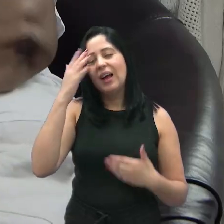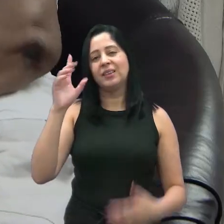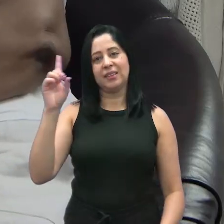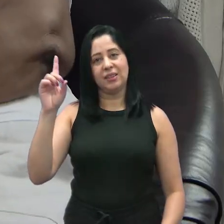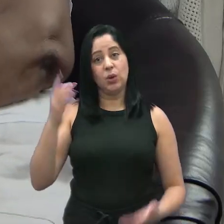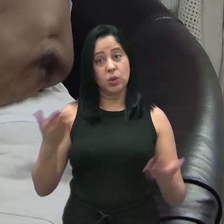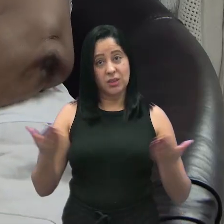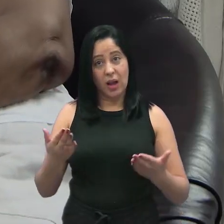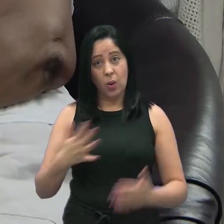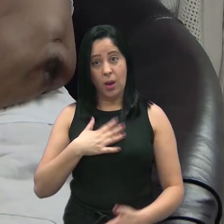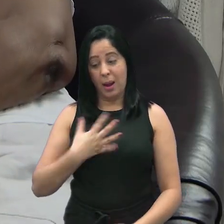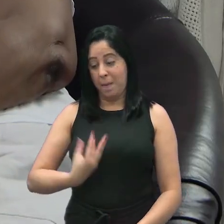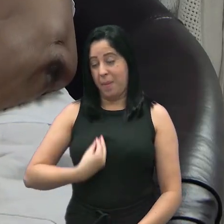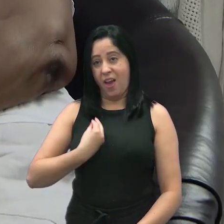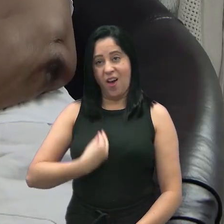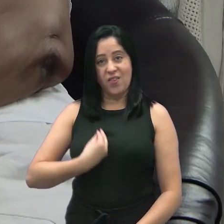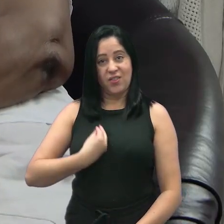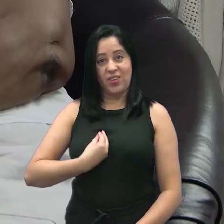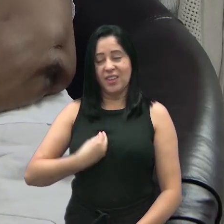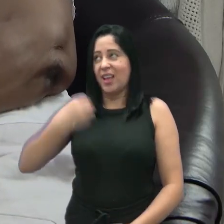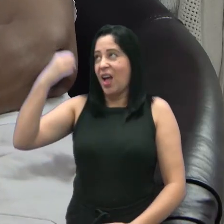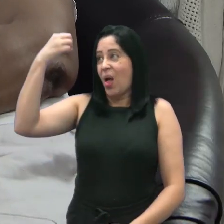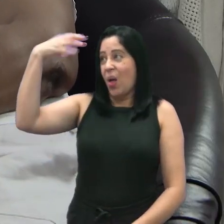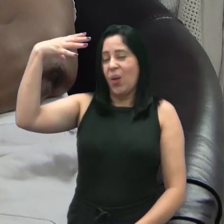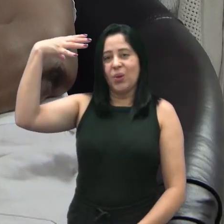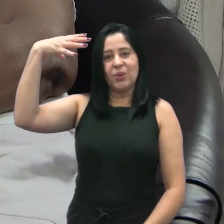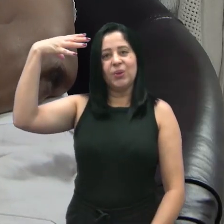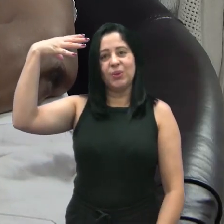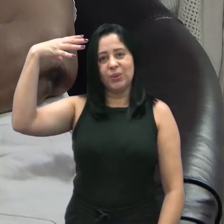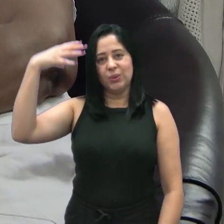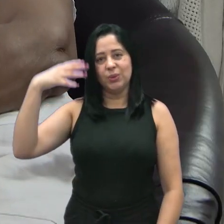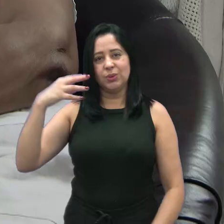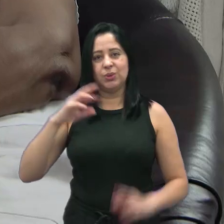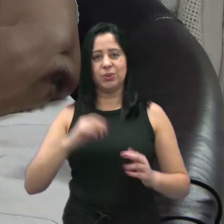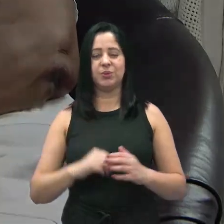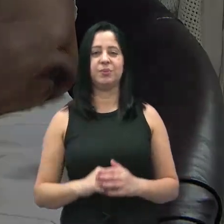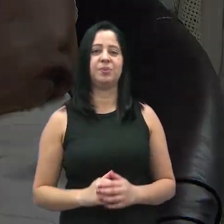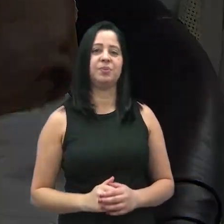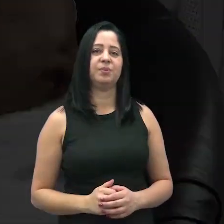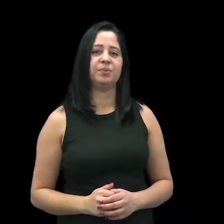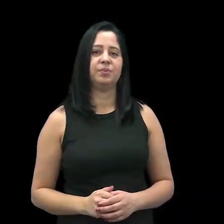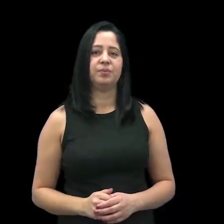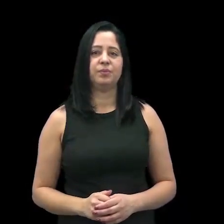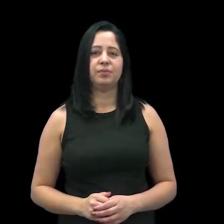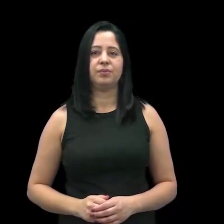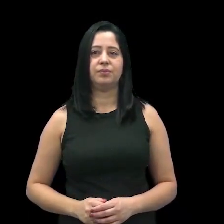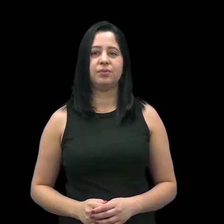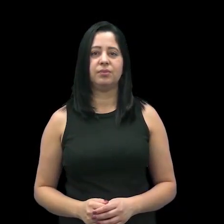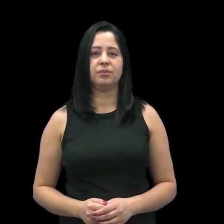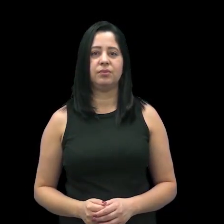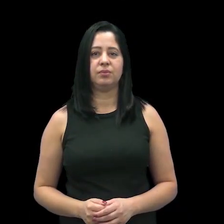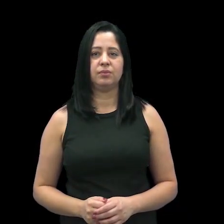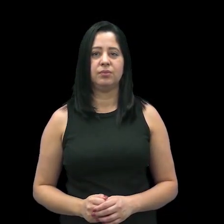luz. Divido as palavras e o acolhimento. E a dor do luto ficou aqui.